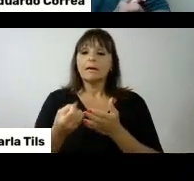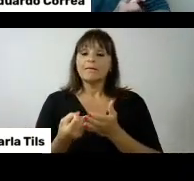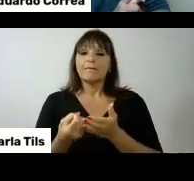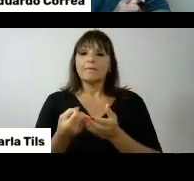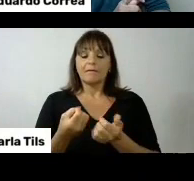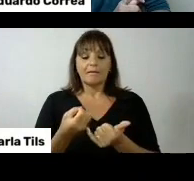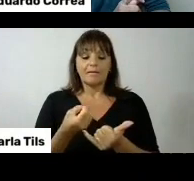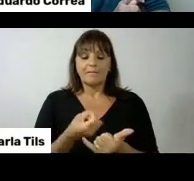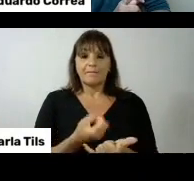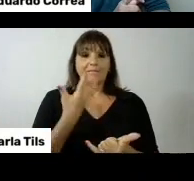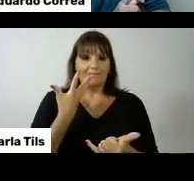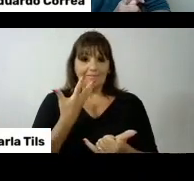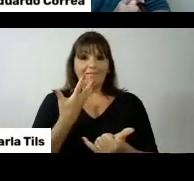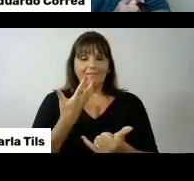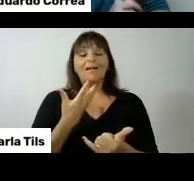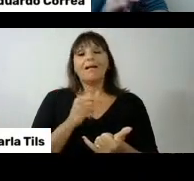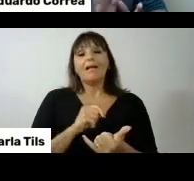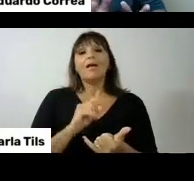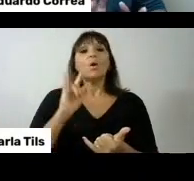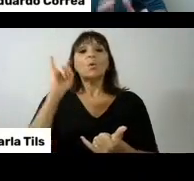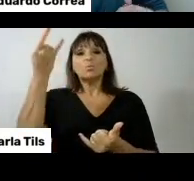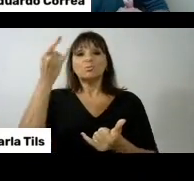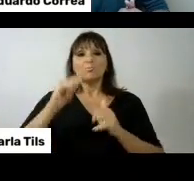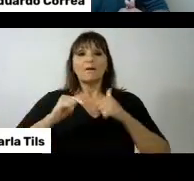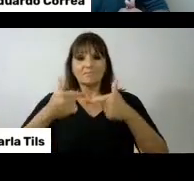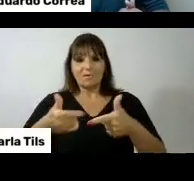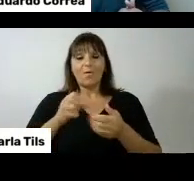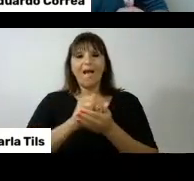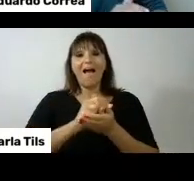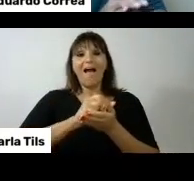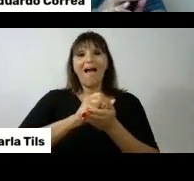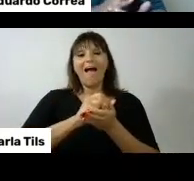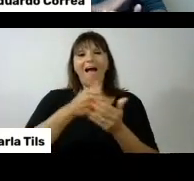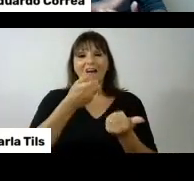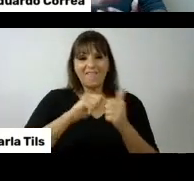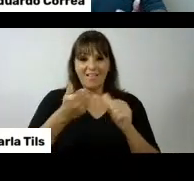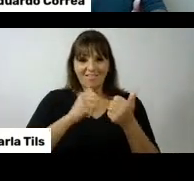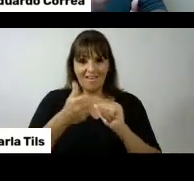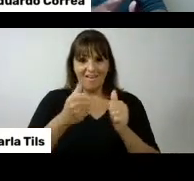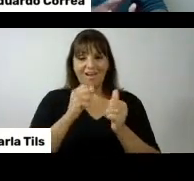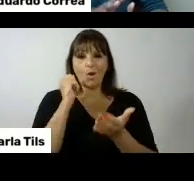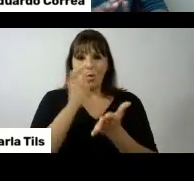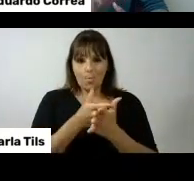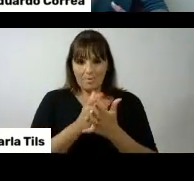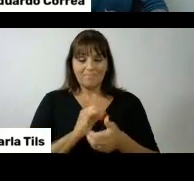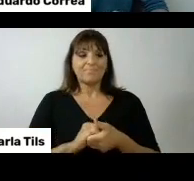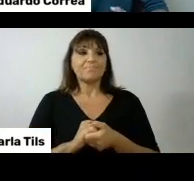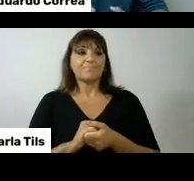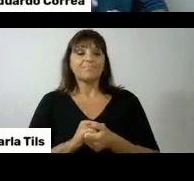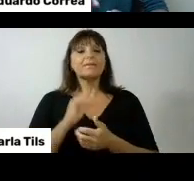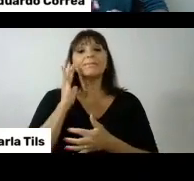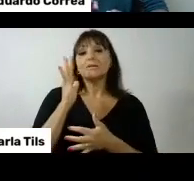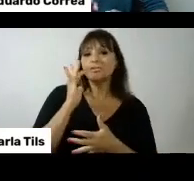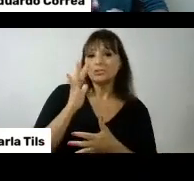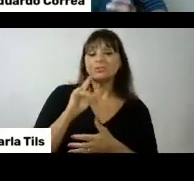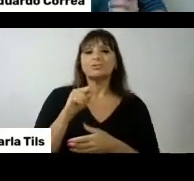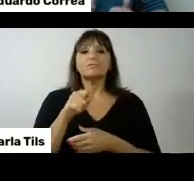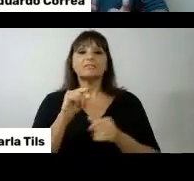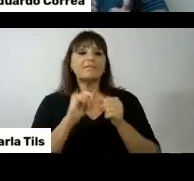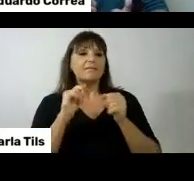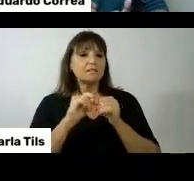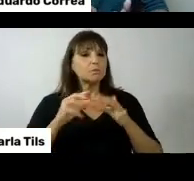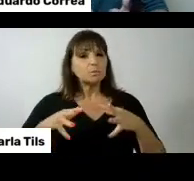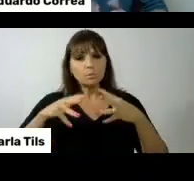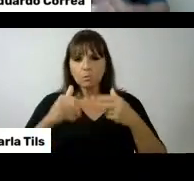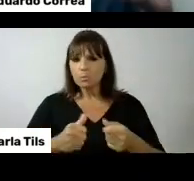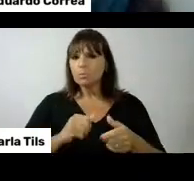avaliar aquela compra. Pensa comigo agora. Imagina que você fez tudo isso, conseguiu completar e